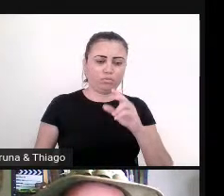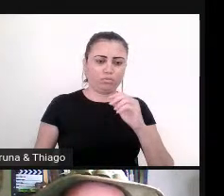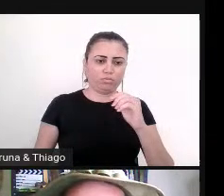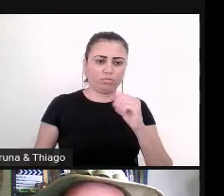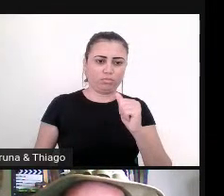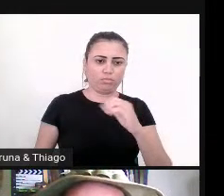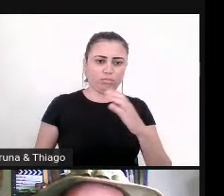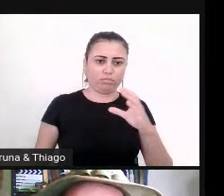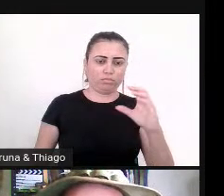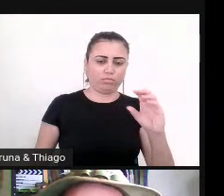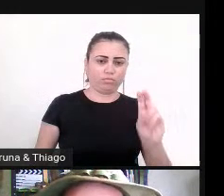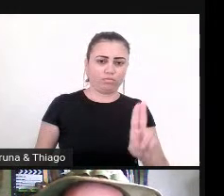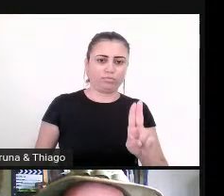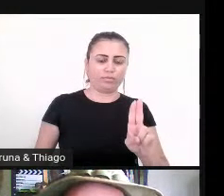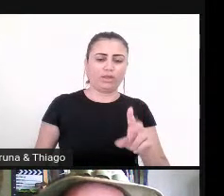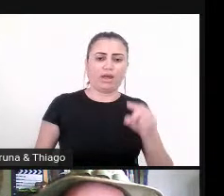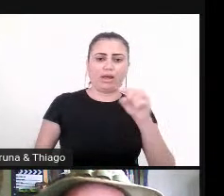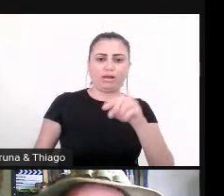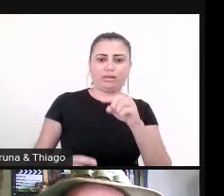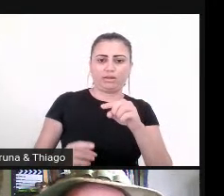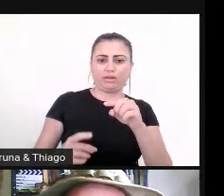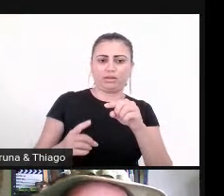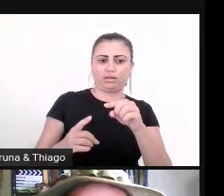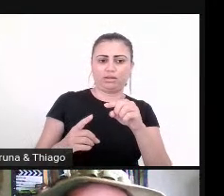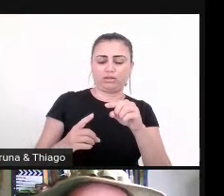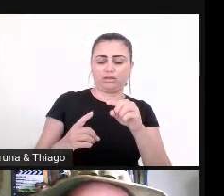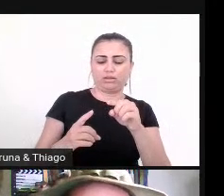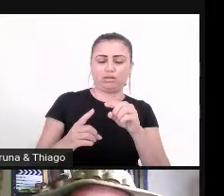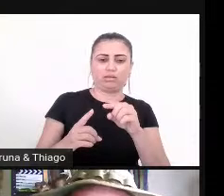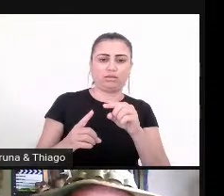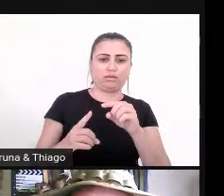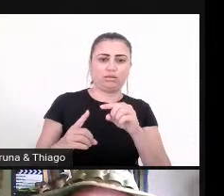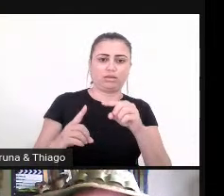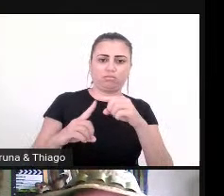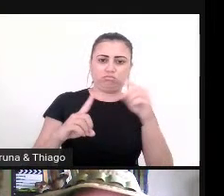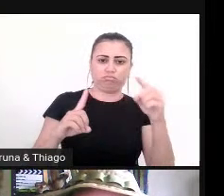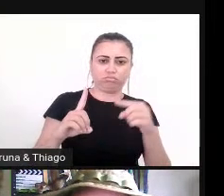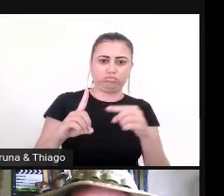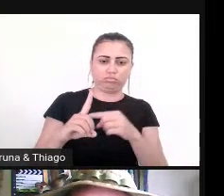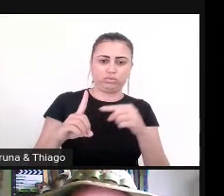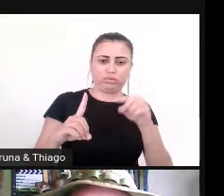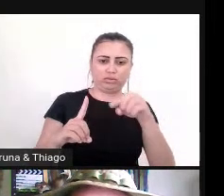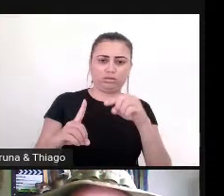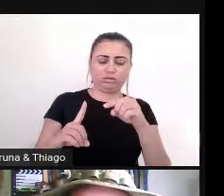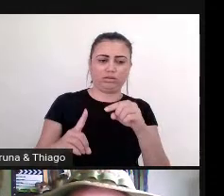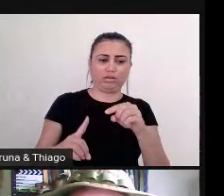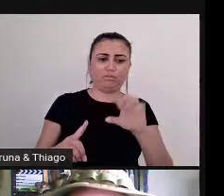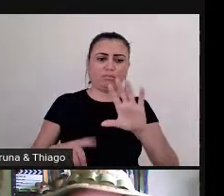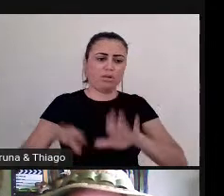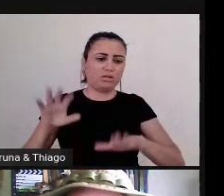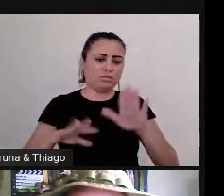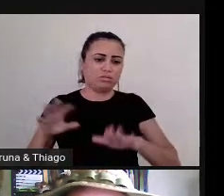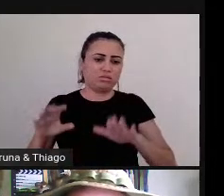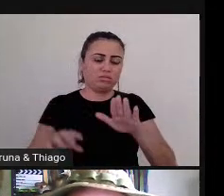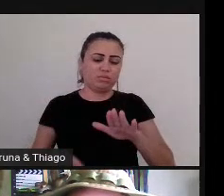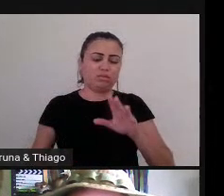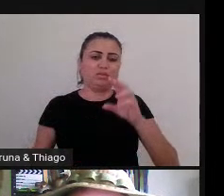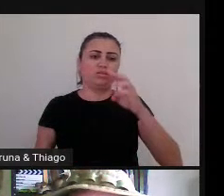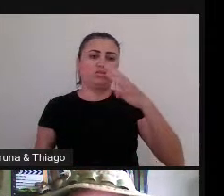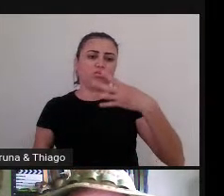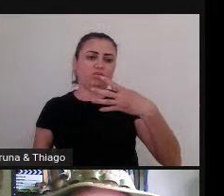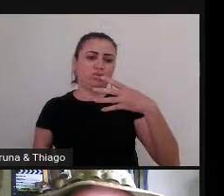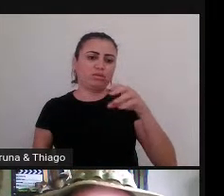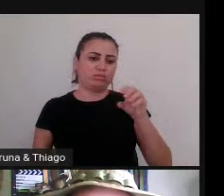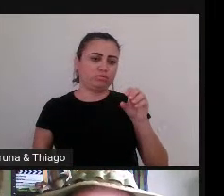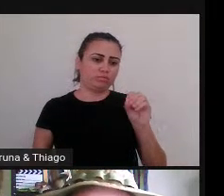400 aranhazinhas, né? Ou 400 ovinhos. Essa ooteca, a gente contabilizou, só uma